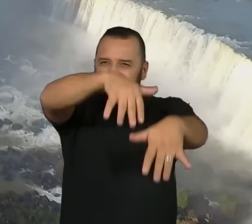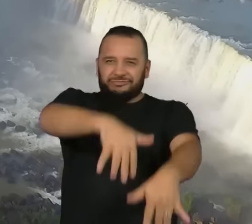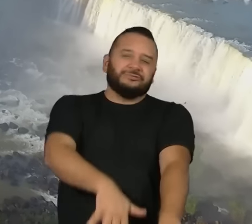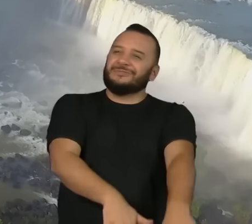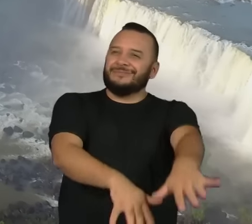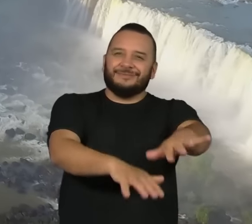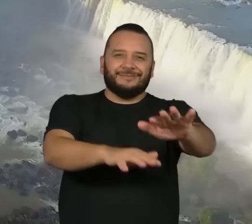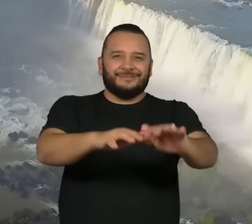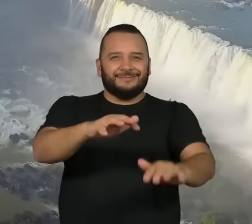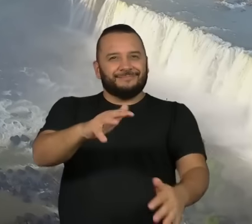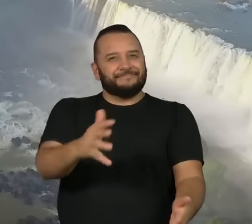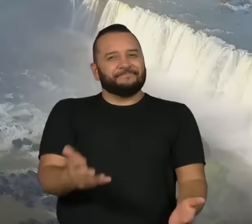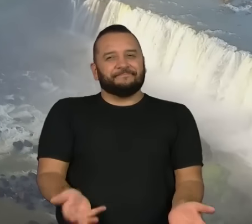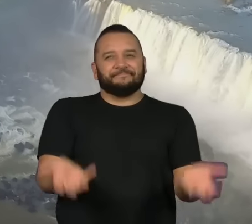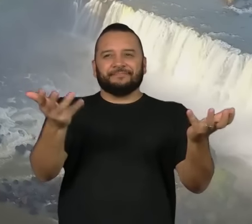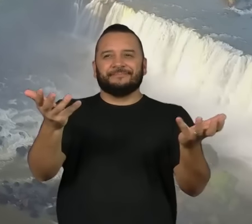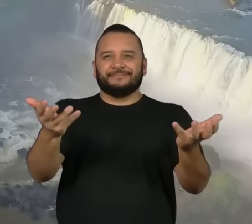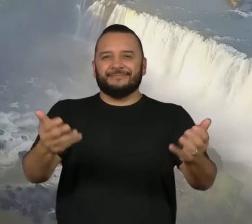deslumbrante.